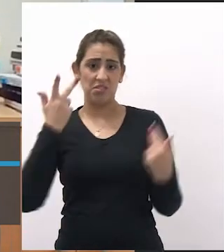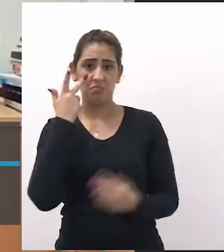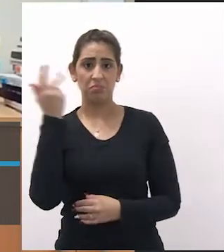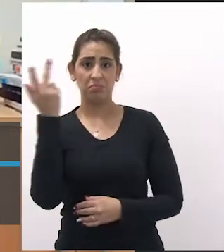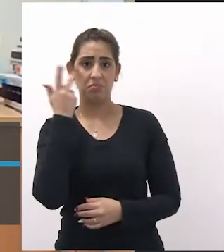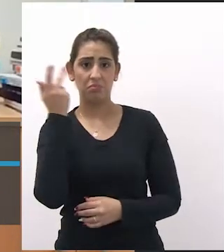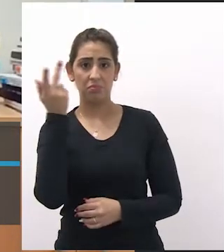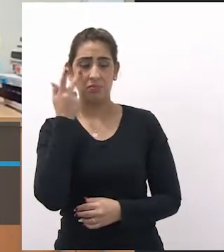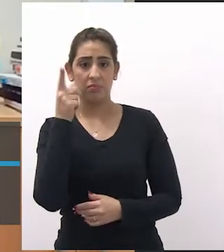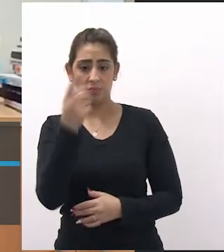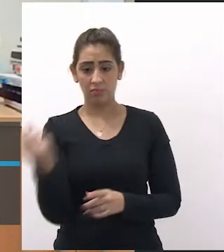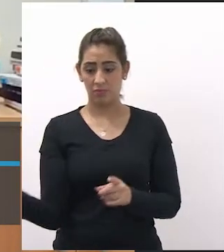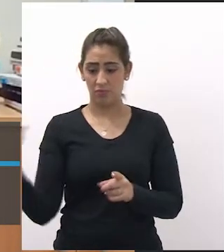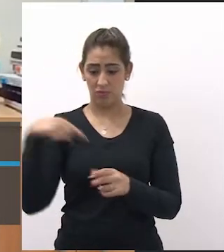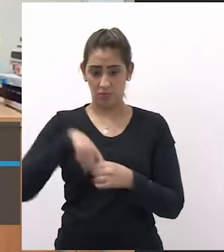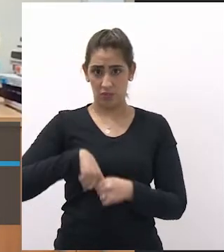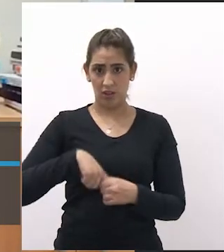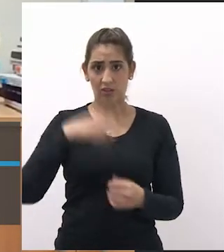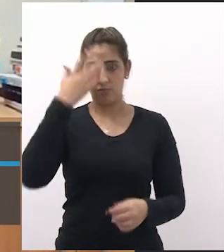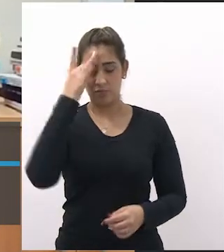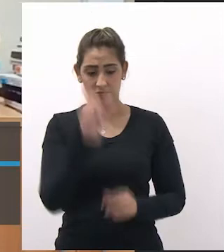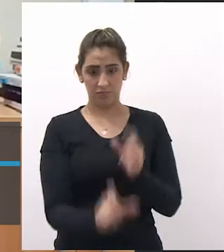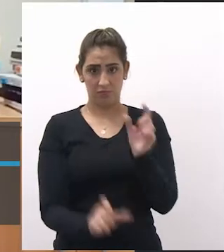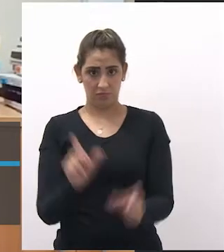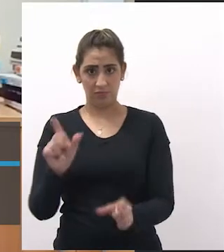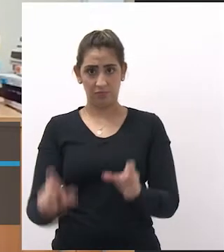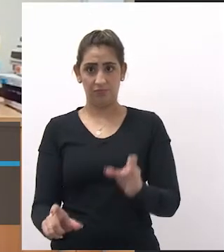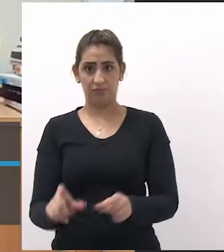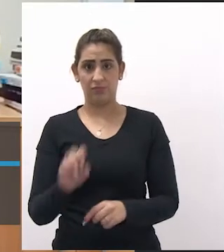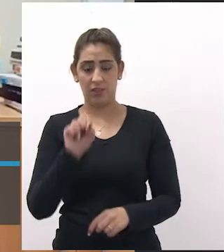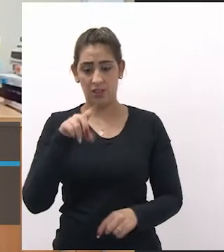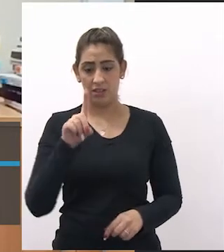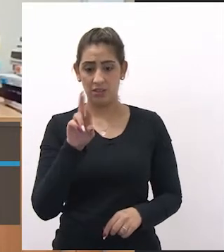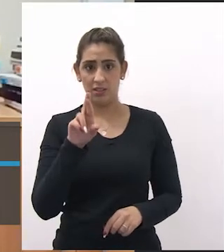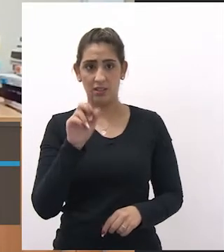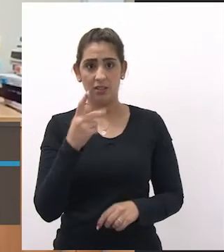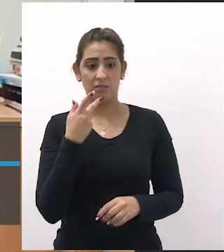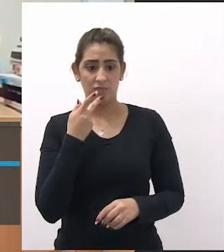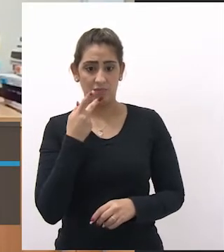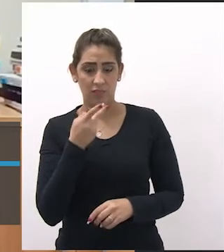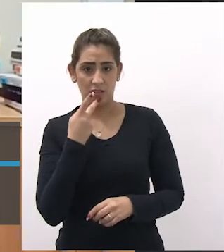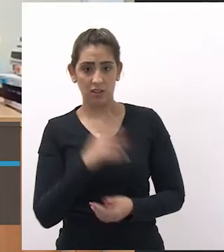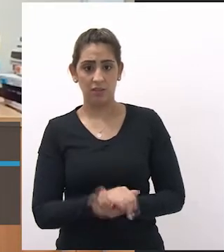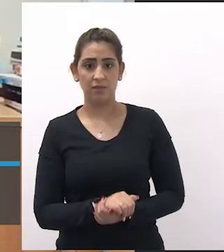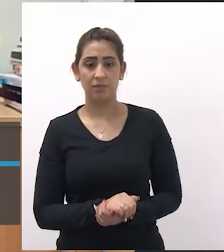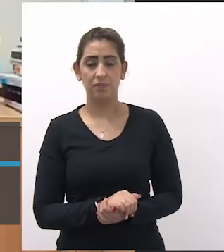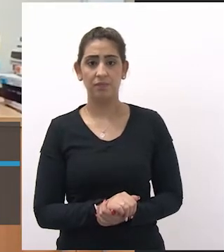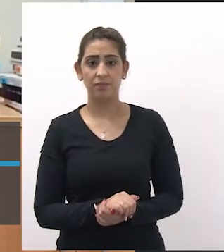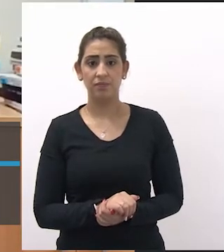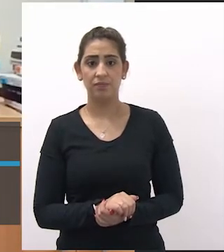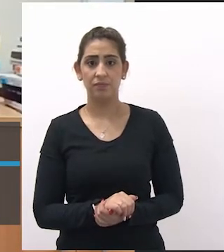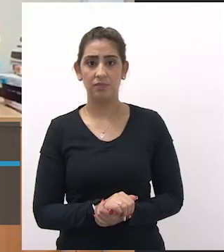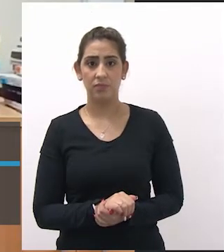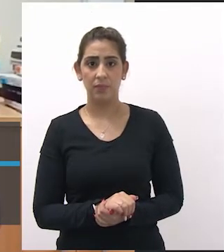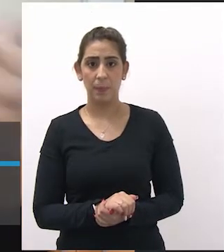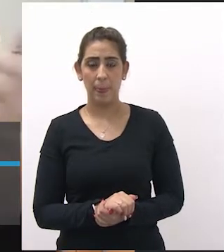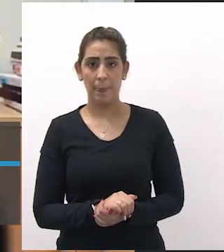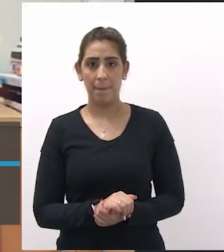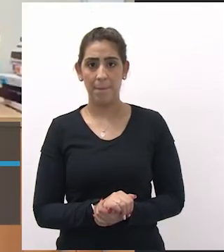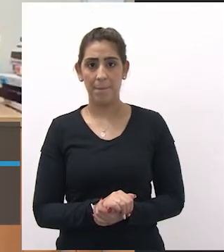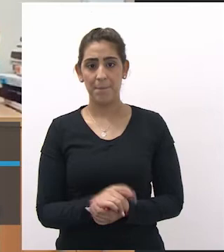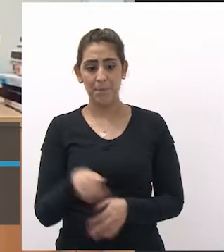E aí vem essa inquietação que a Sandra traz, né? Ao